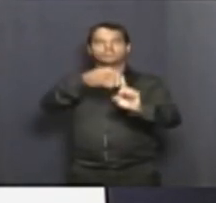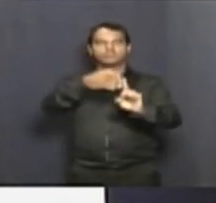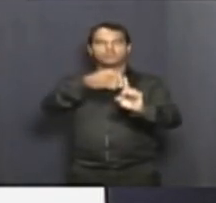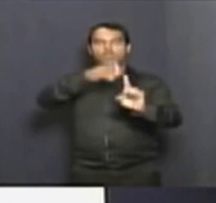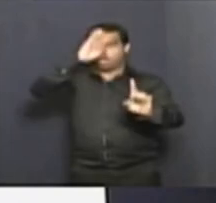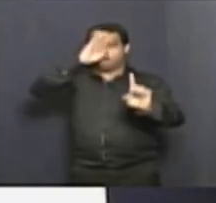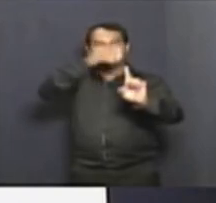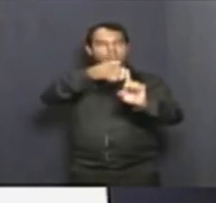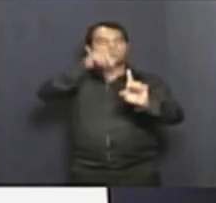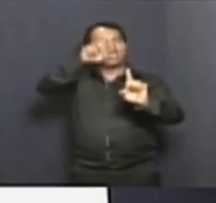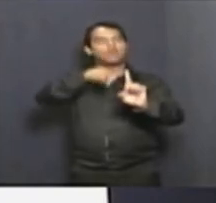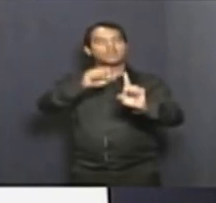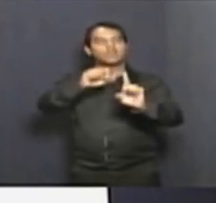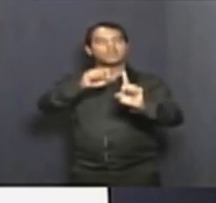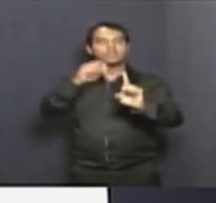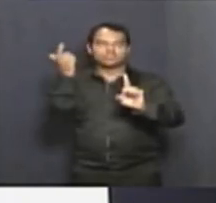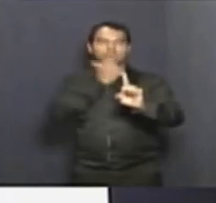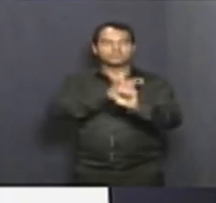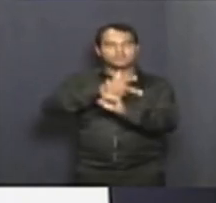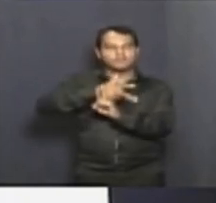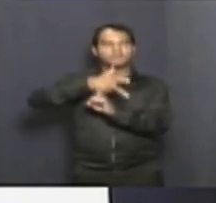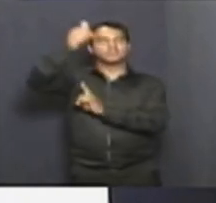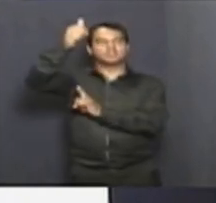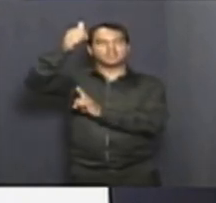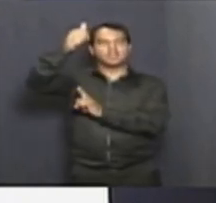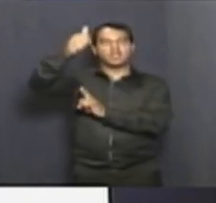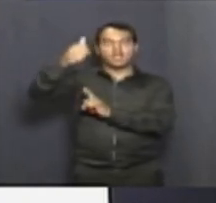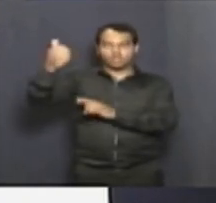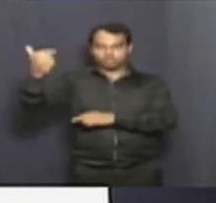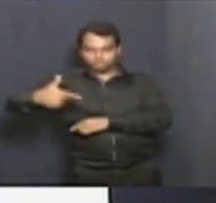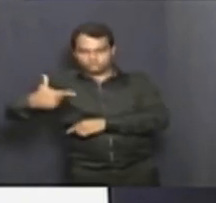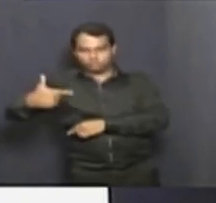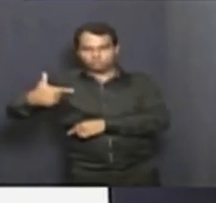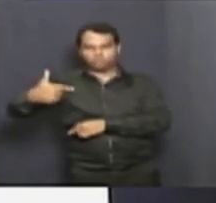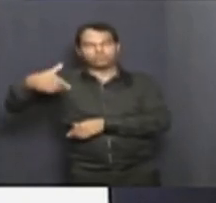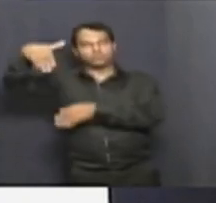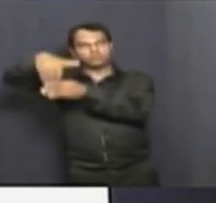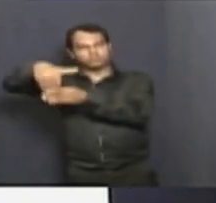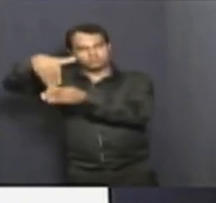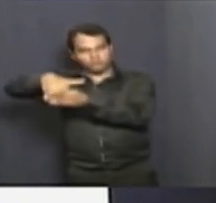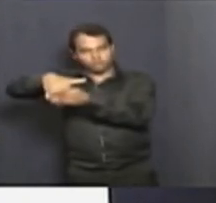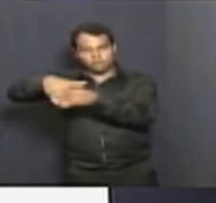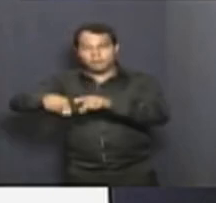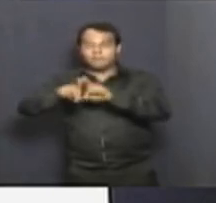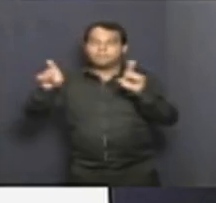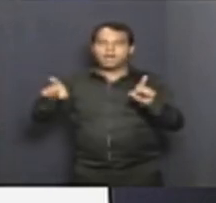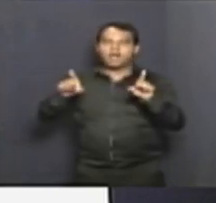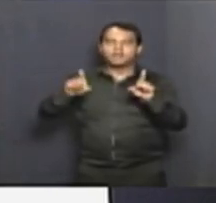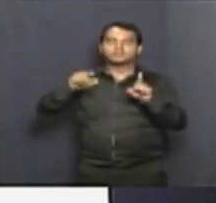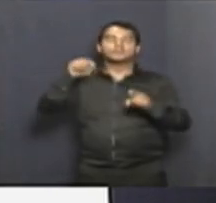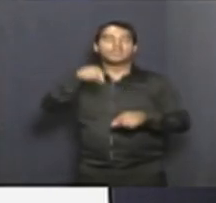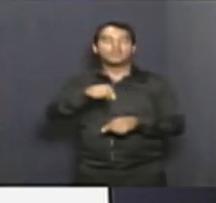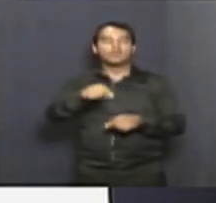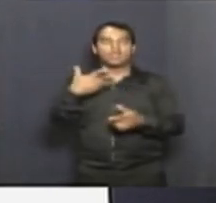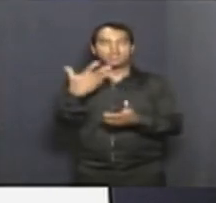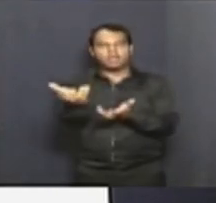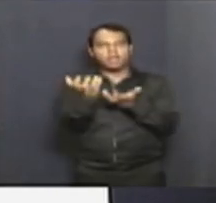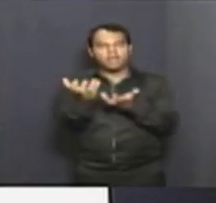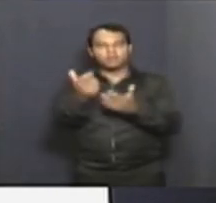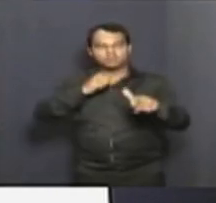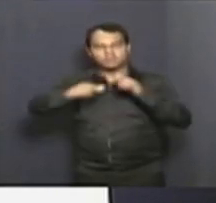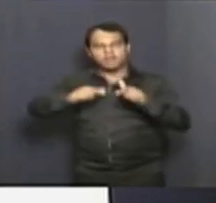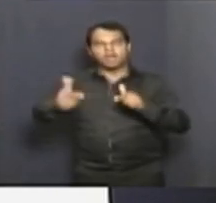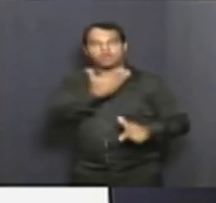de vencermos as eleições e irmos para o segundo turno mas acima de tudo de ser um governador do